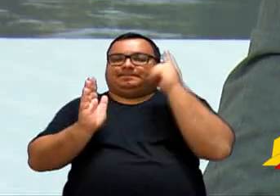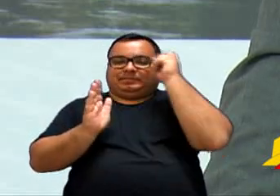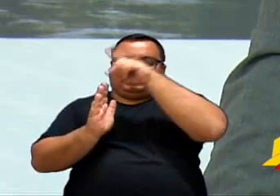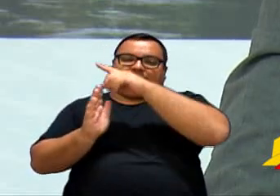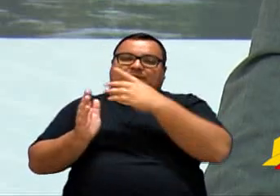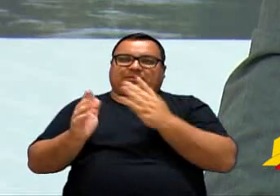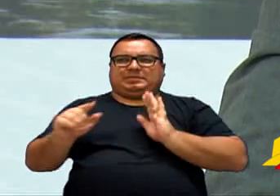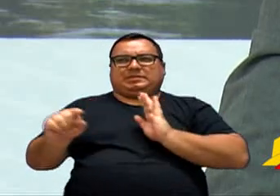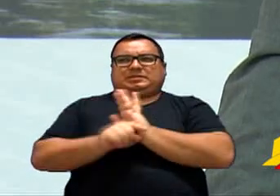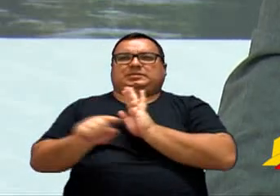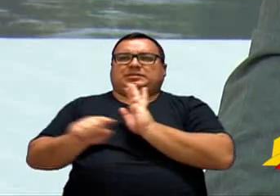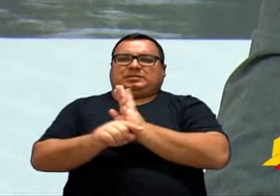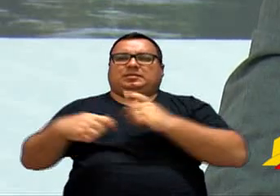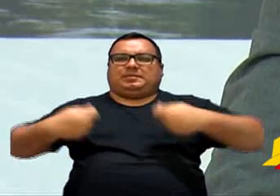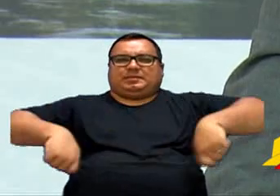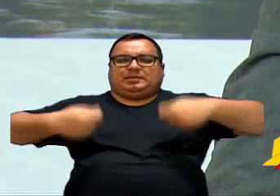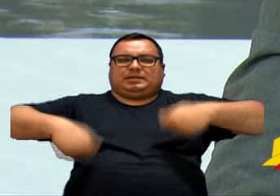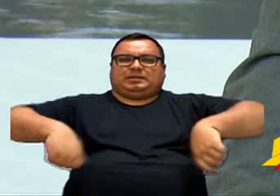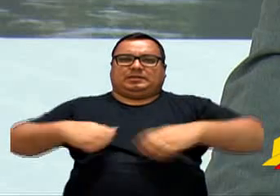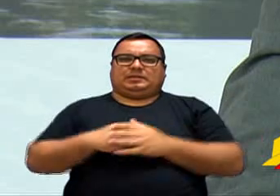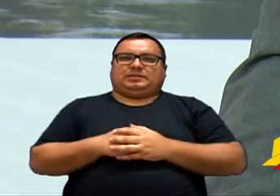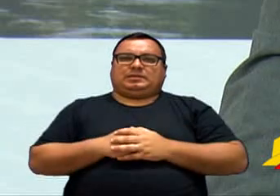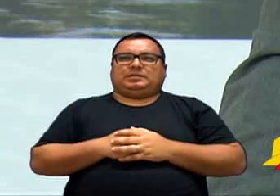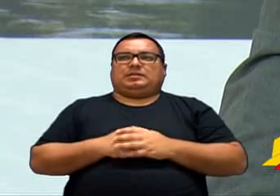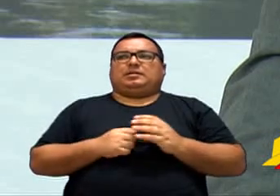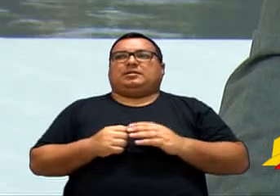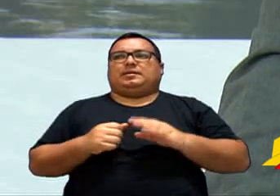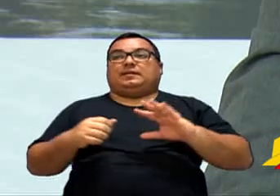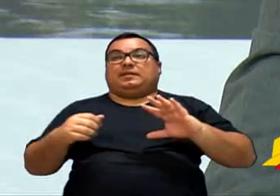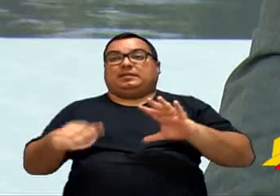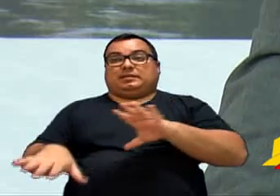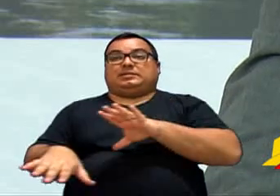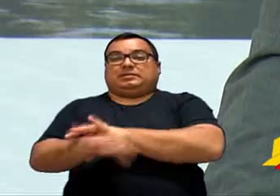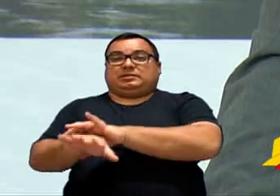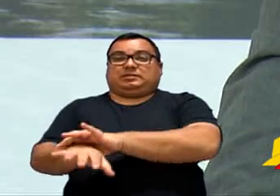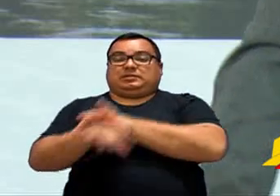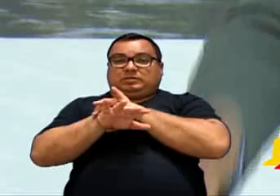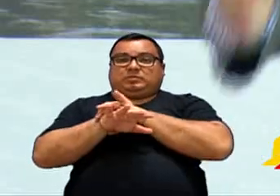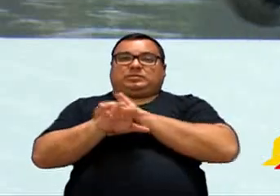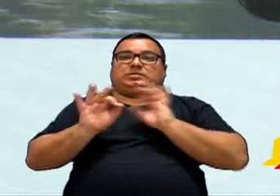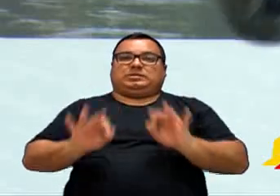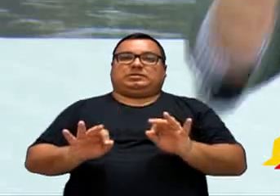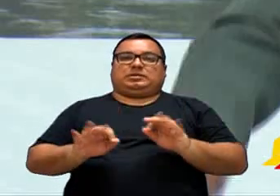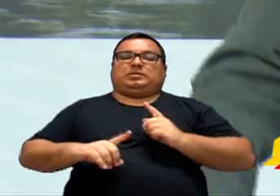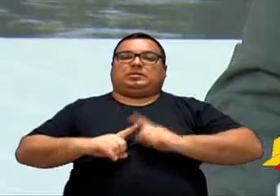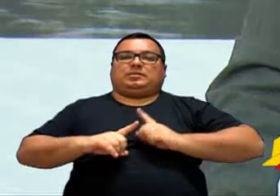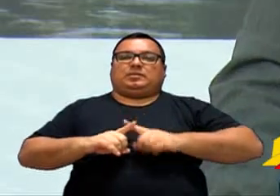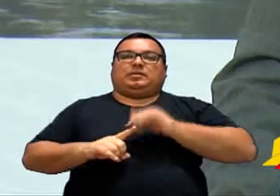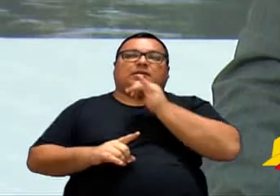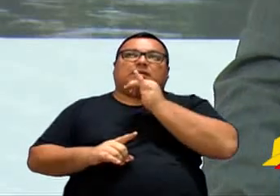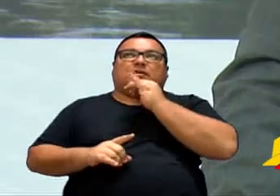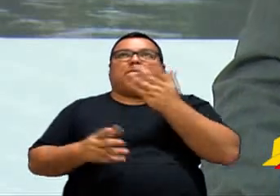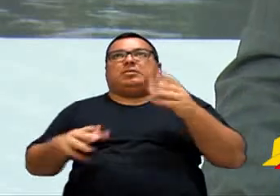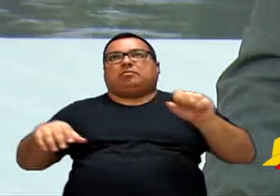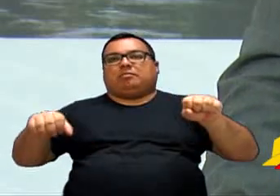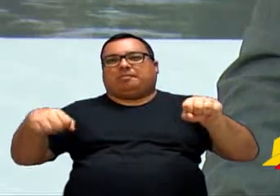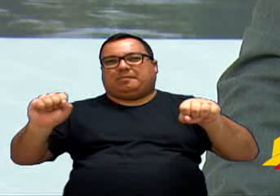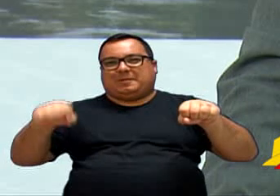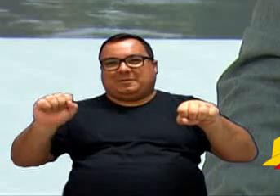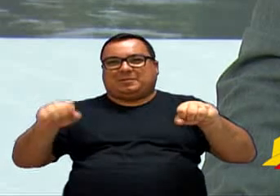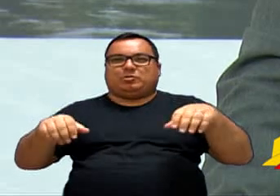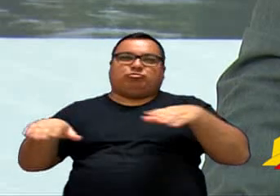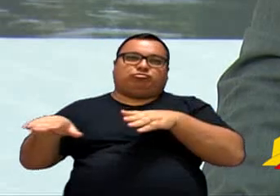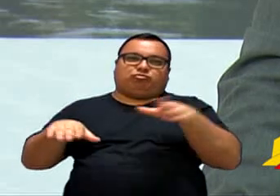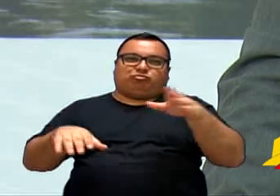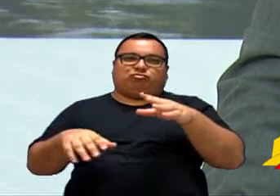acho que a terminologia nem seria essa assistencial, é de cobertura de garantias de cidadania mesmo, como os motoboys, etc., que hoje